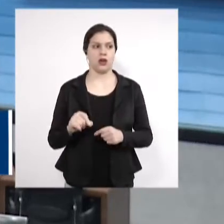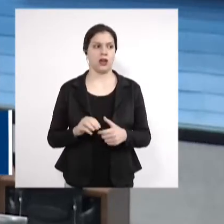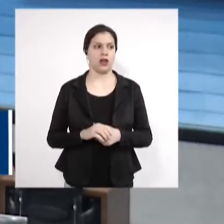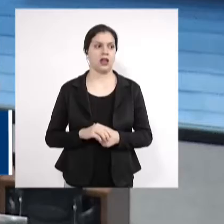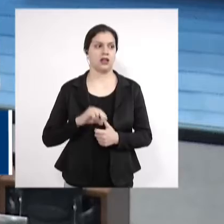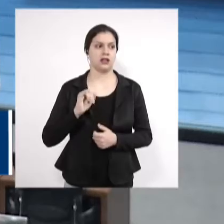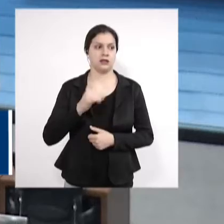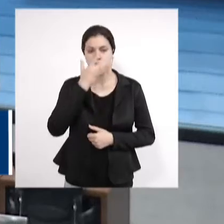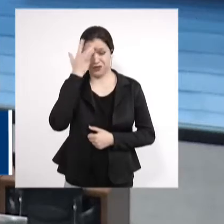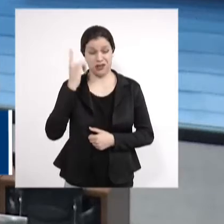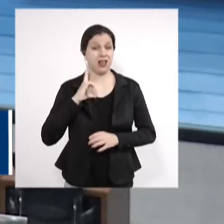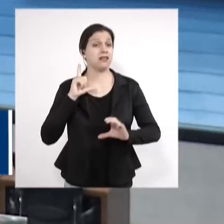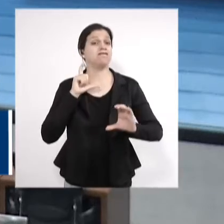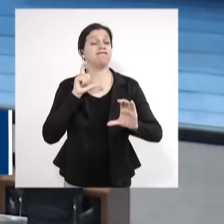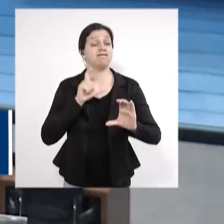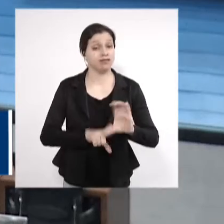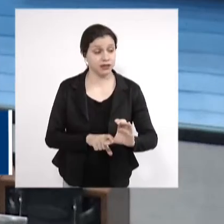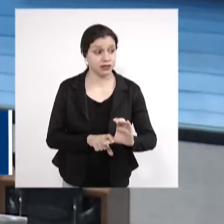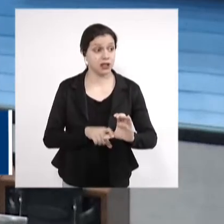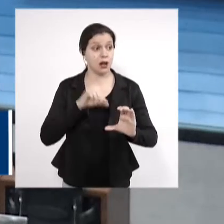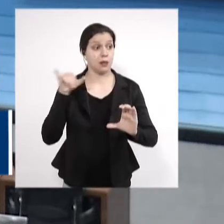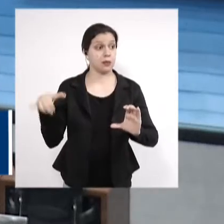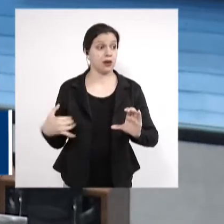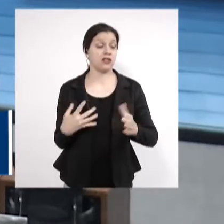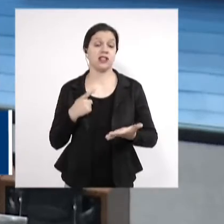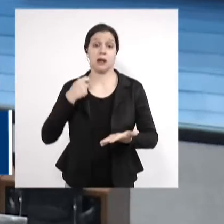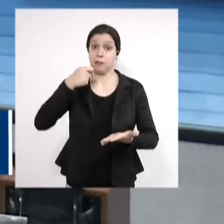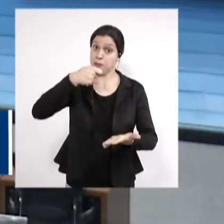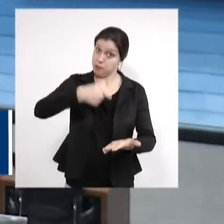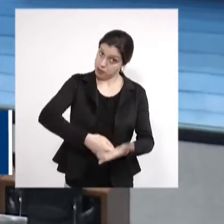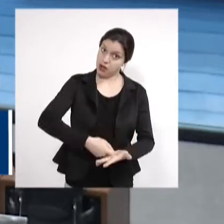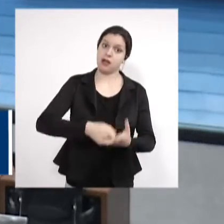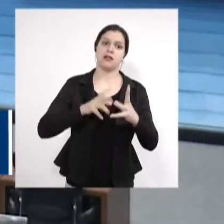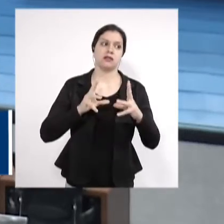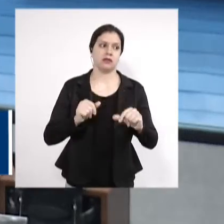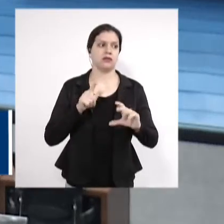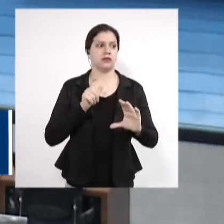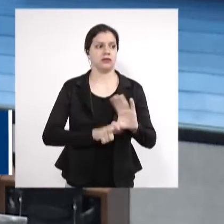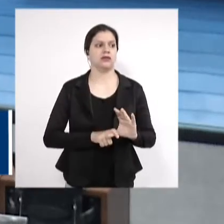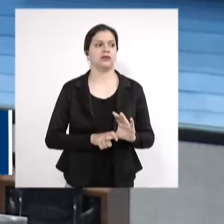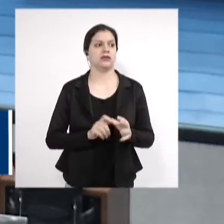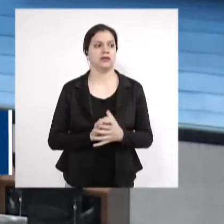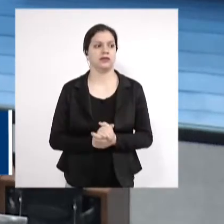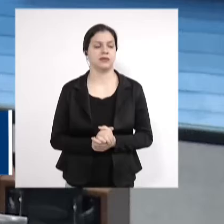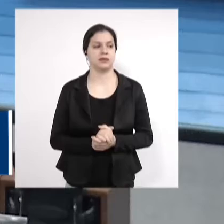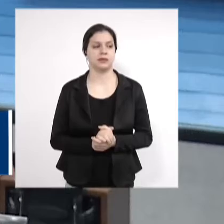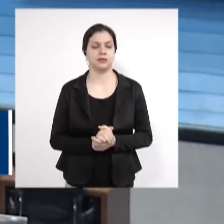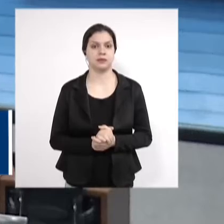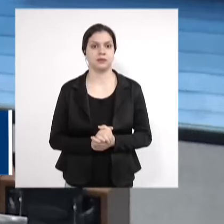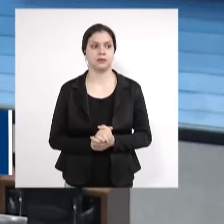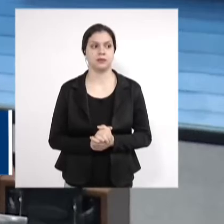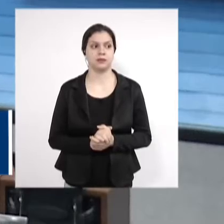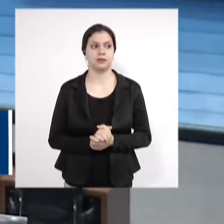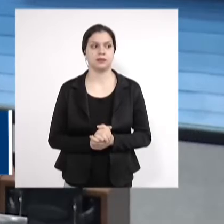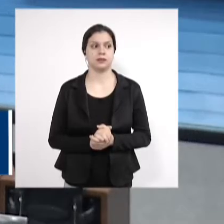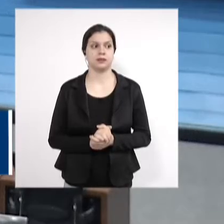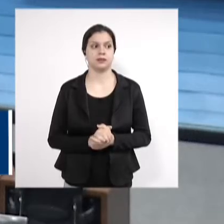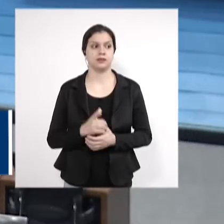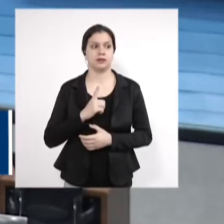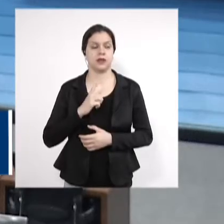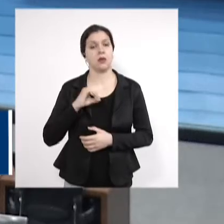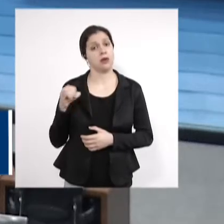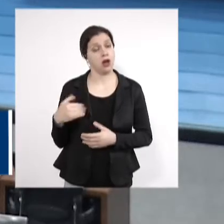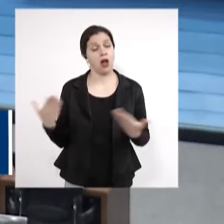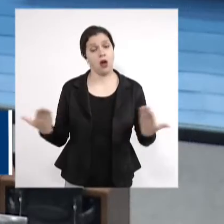inadimplente realmente quitar suas dívidas, principalmente com a oportunidade